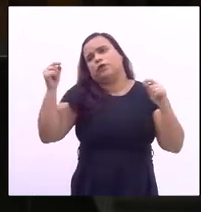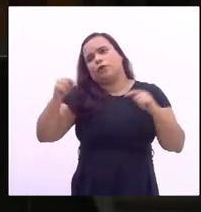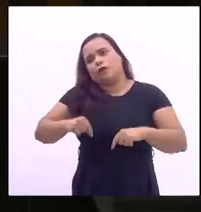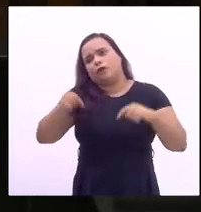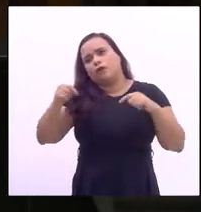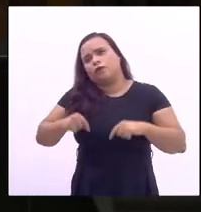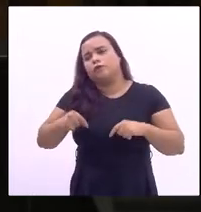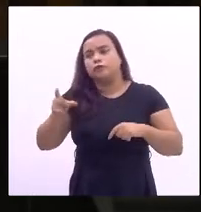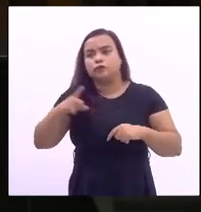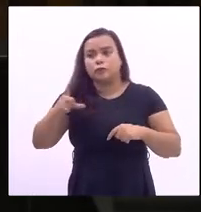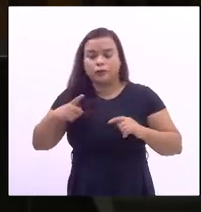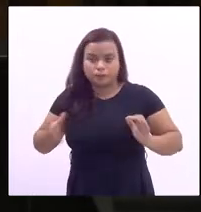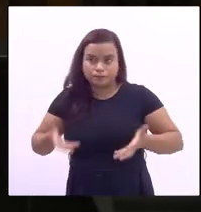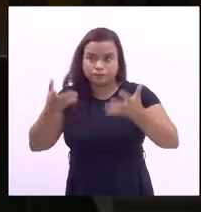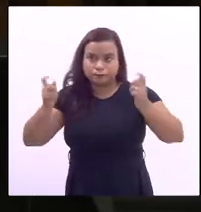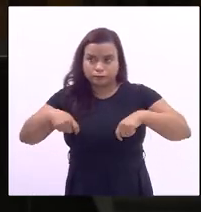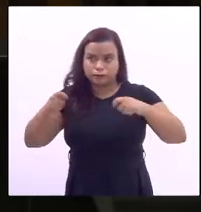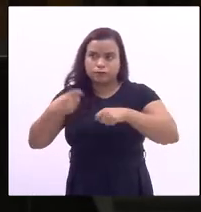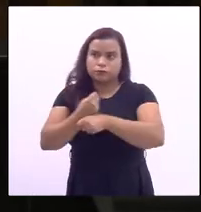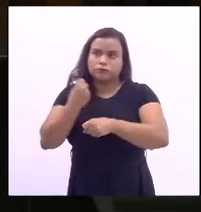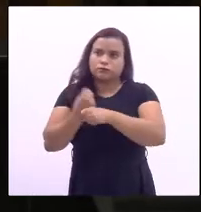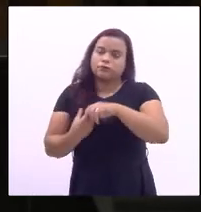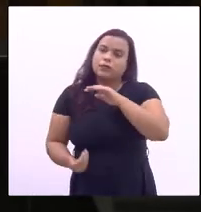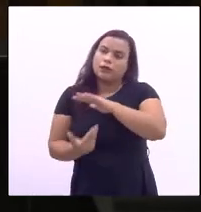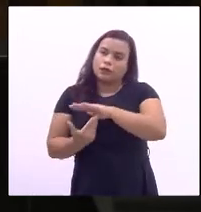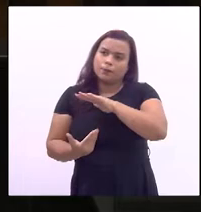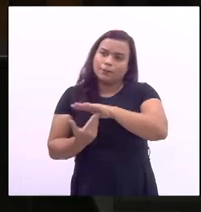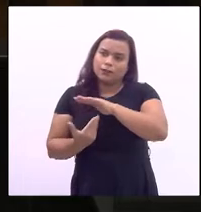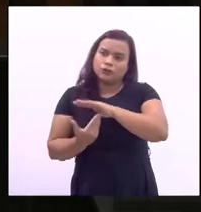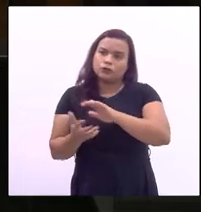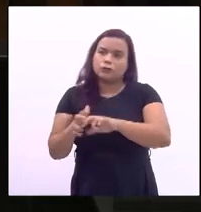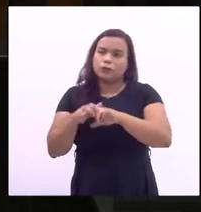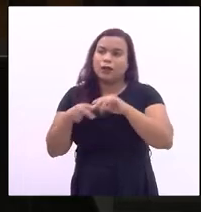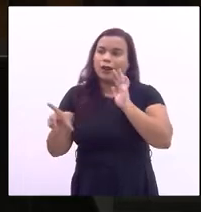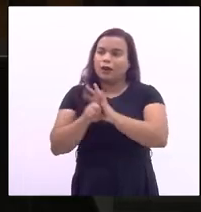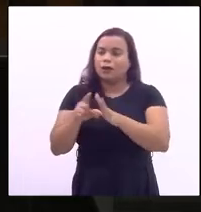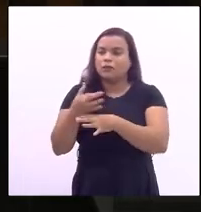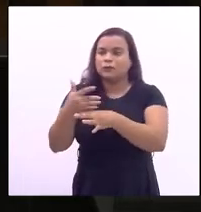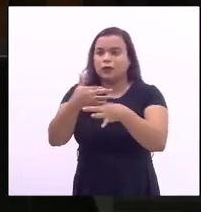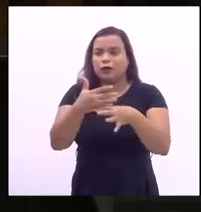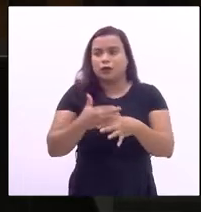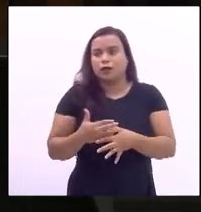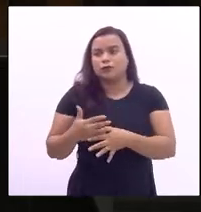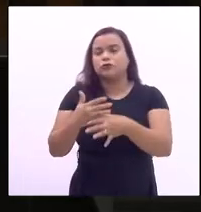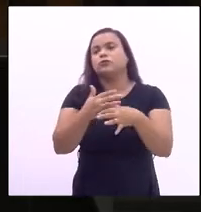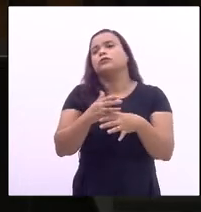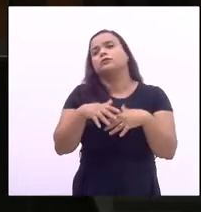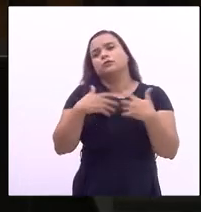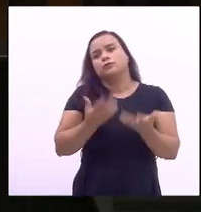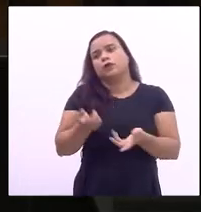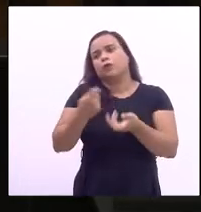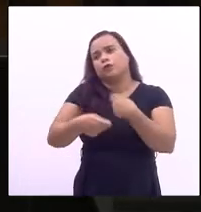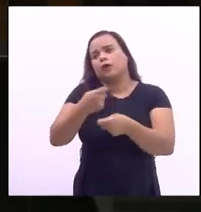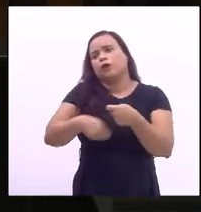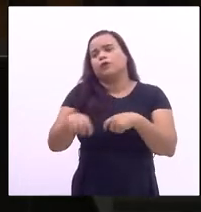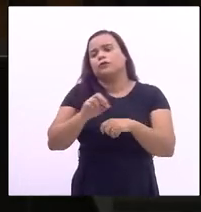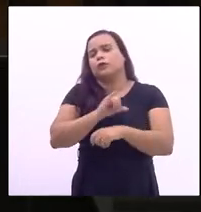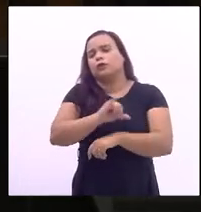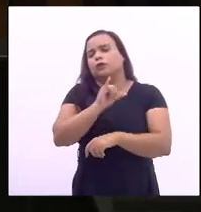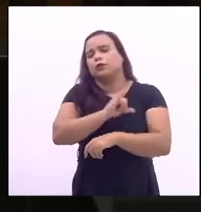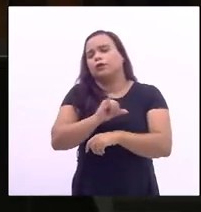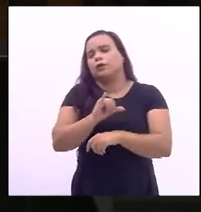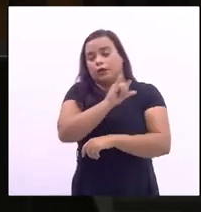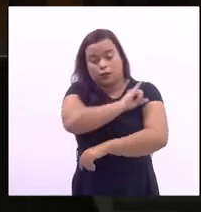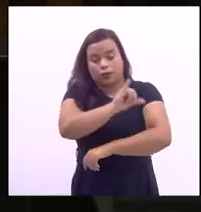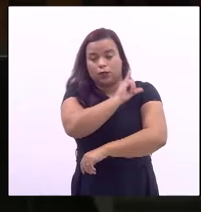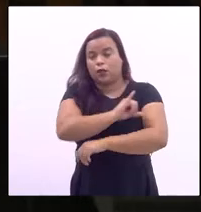ele tem o potencial construtivo muito limitado por conta da legislação urbanística essa negociação envolvendo Rio previdência foi uma